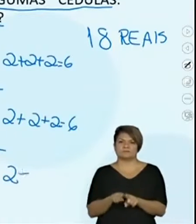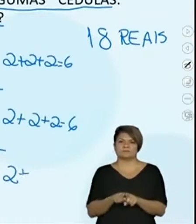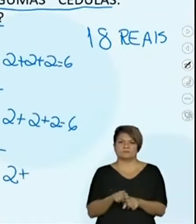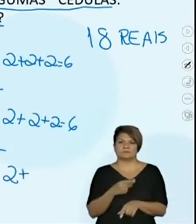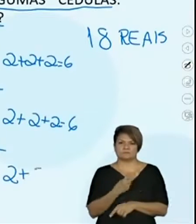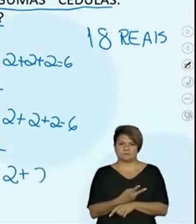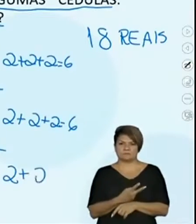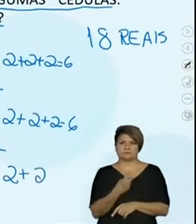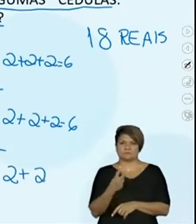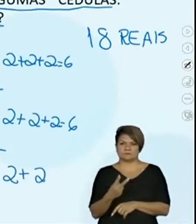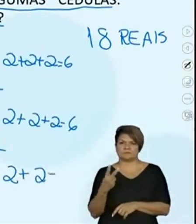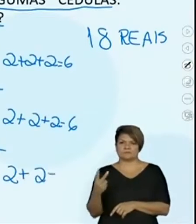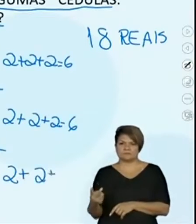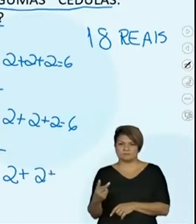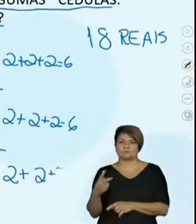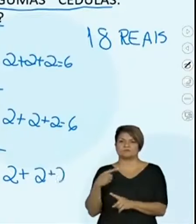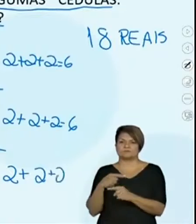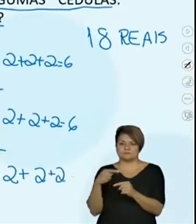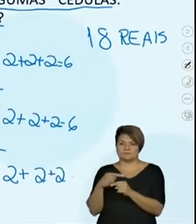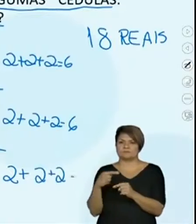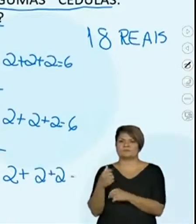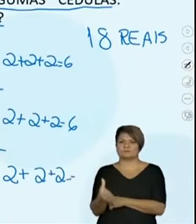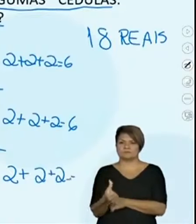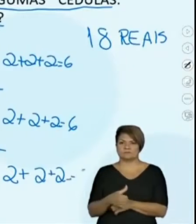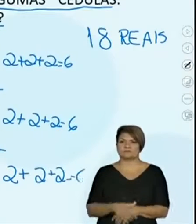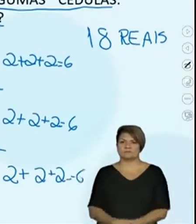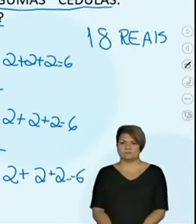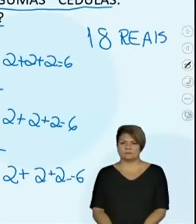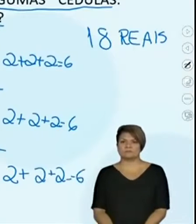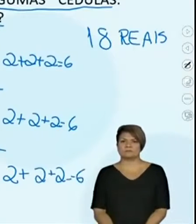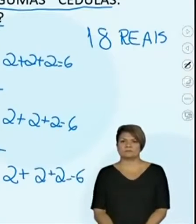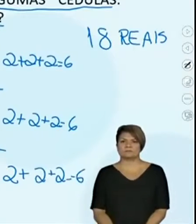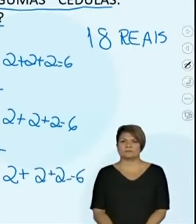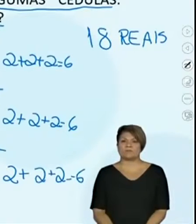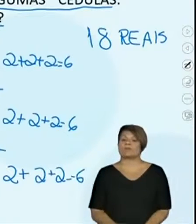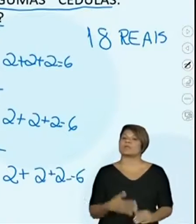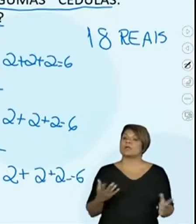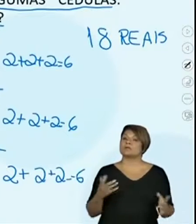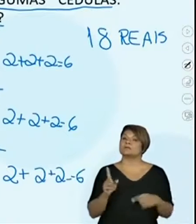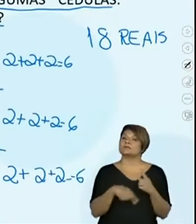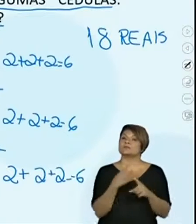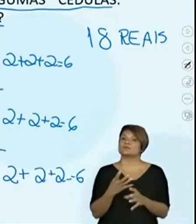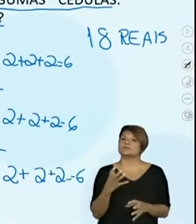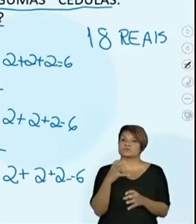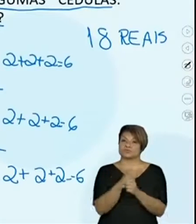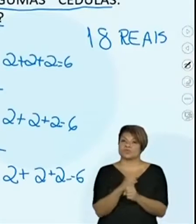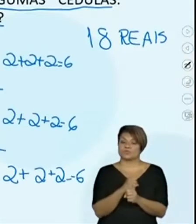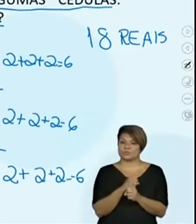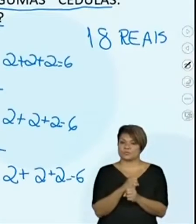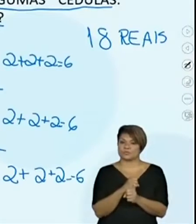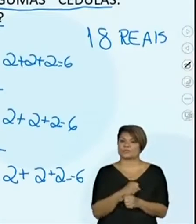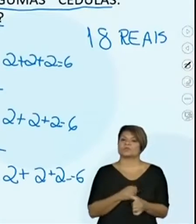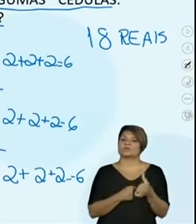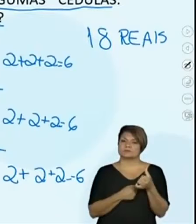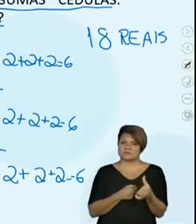dois, mais dois, mais dois, mais dois. Também seis. E depois eu somo todos esses seis, que vai